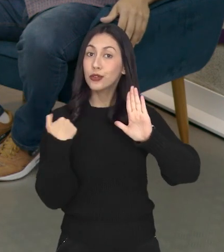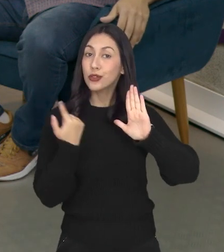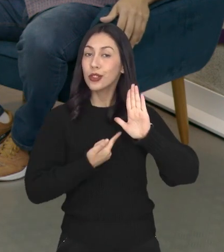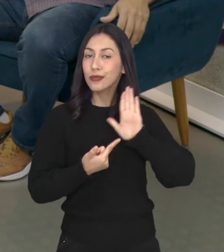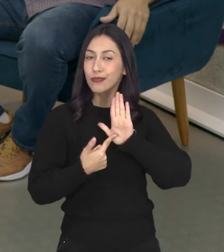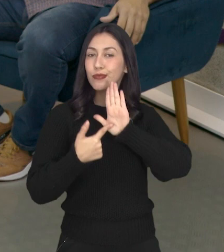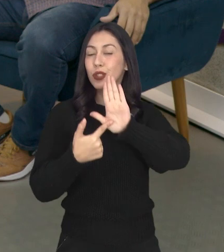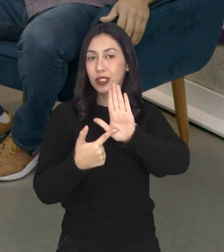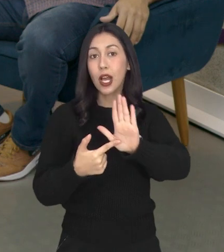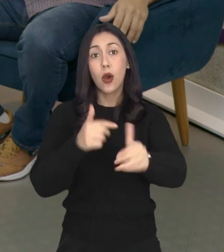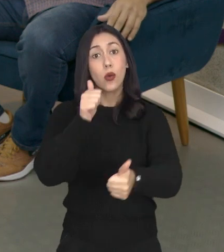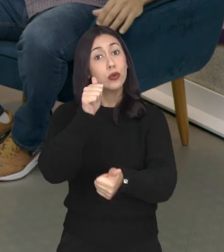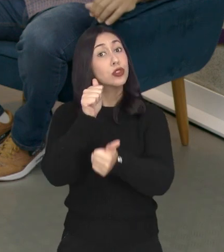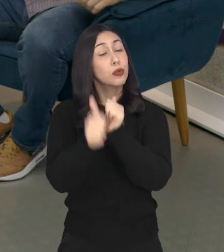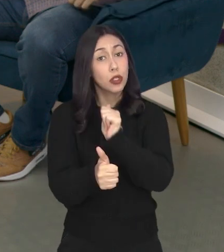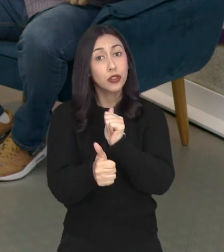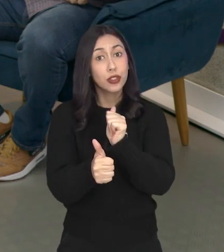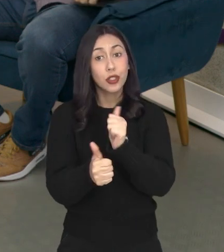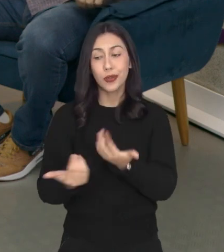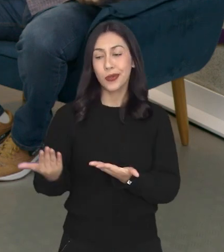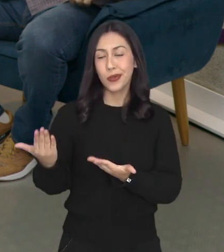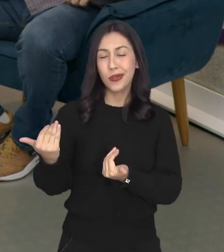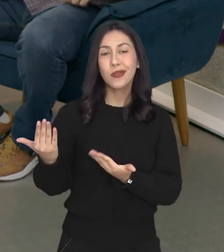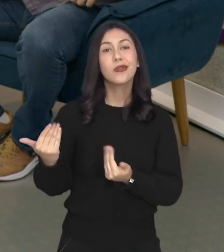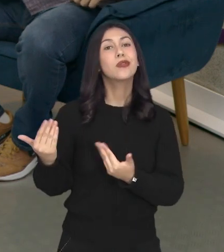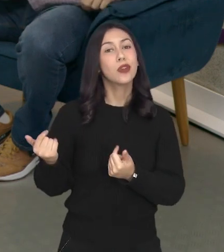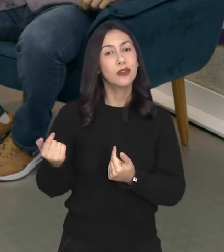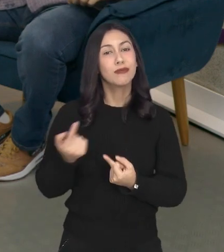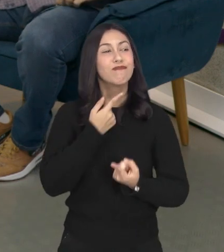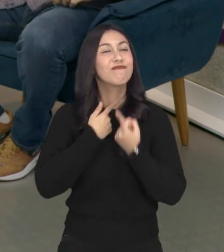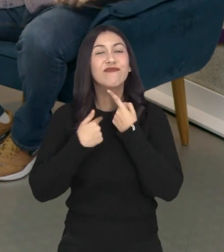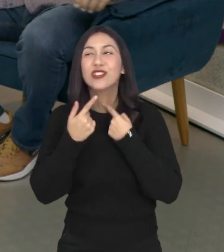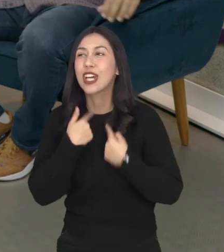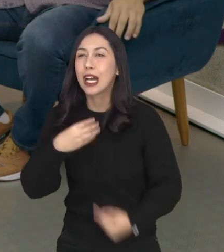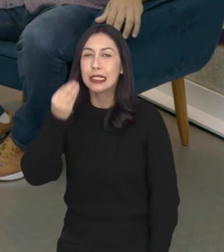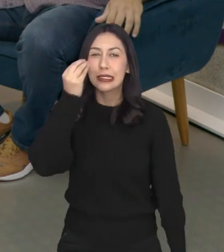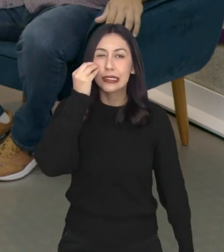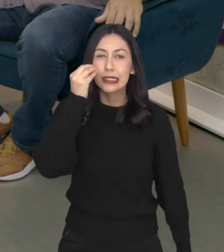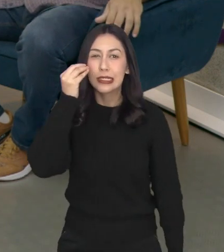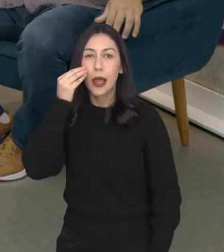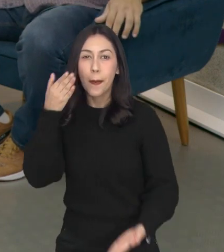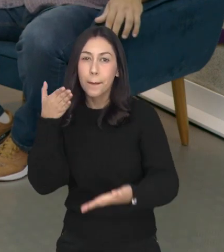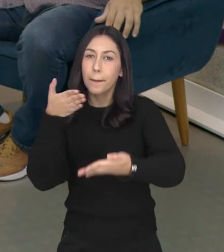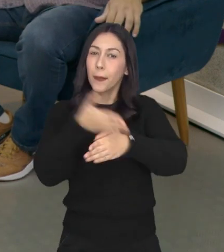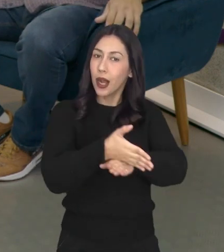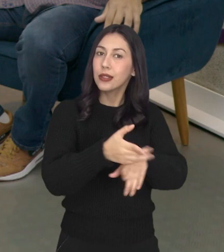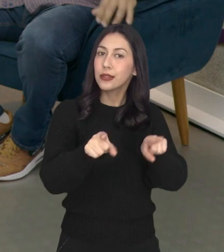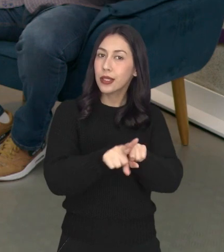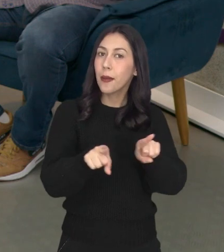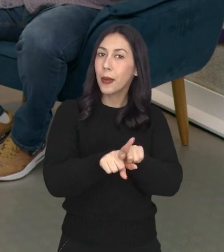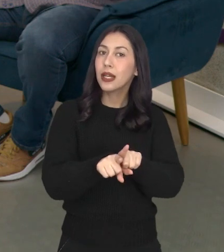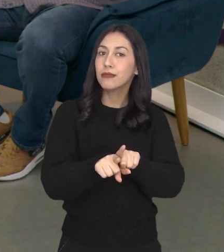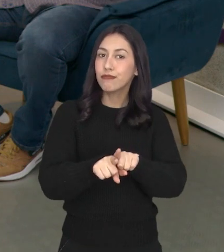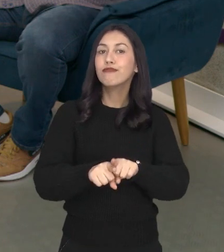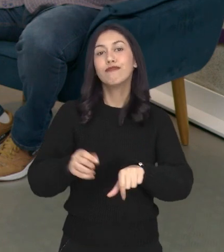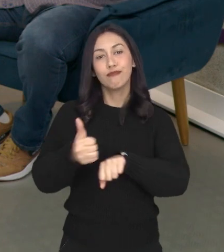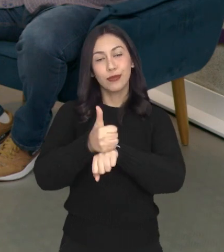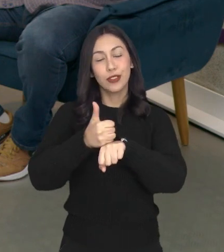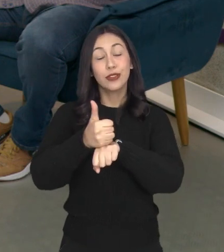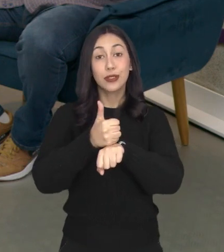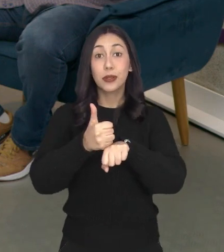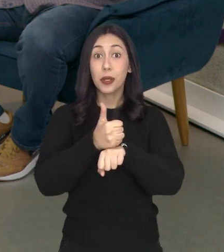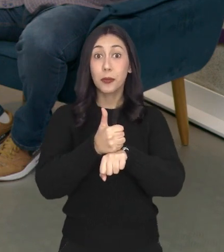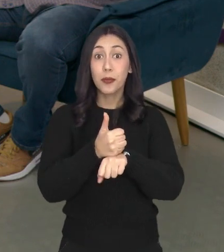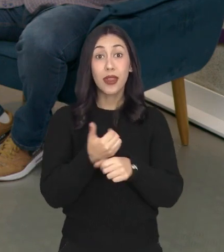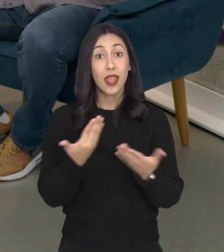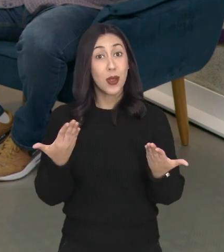conhecer mais sobre esse esporte, onde os jovens brasileiros apostam alto na tentativa de virar jogador